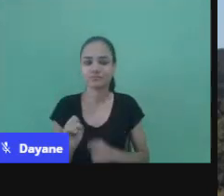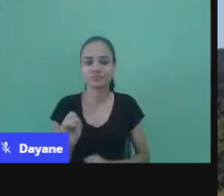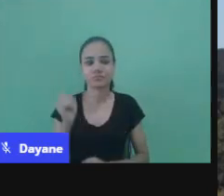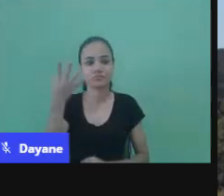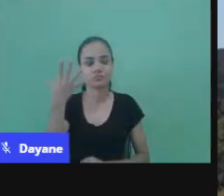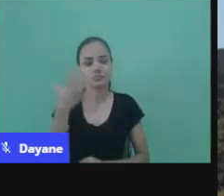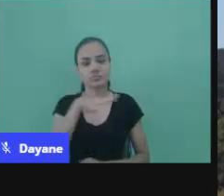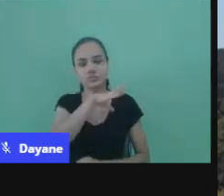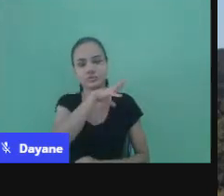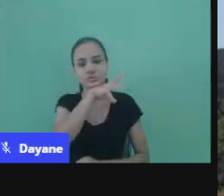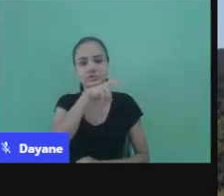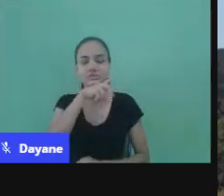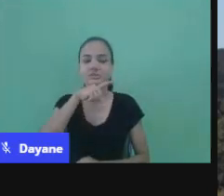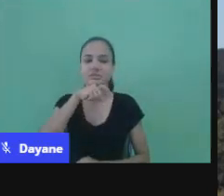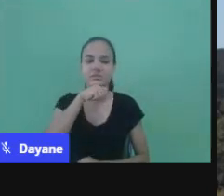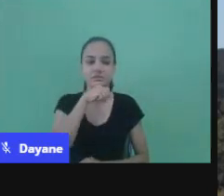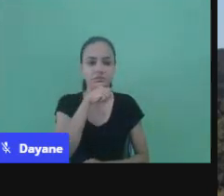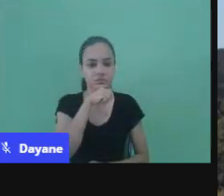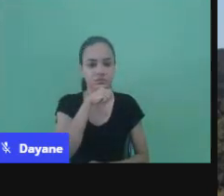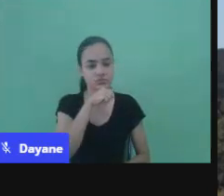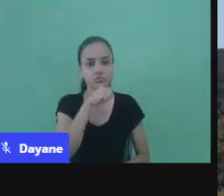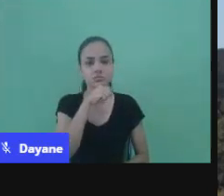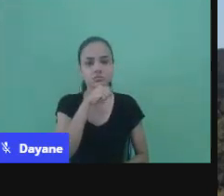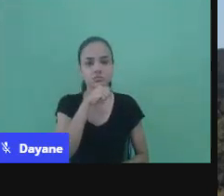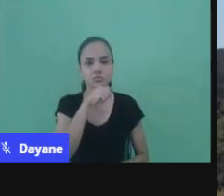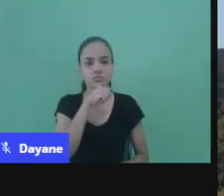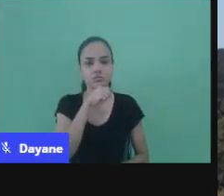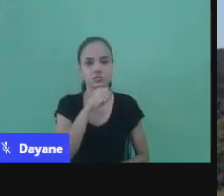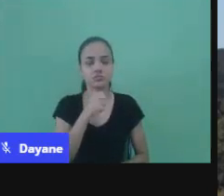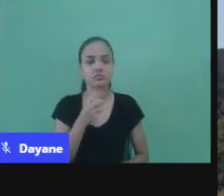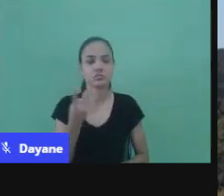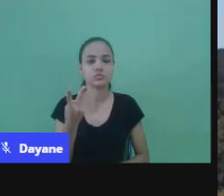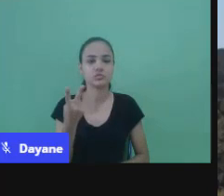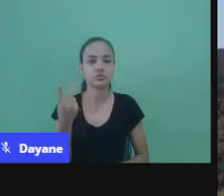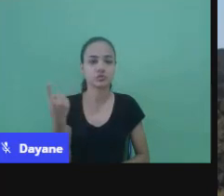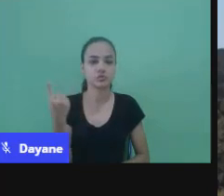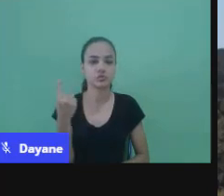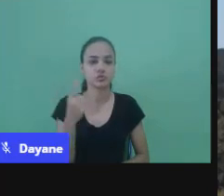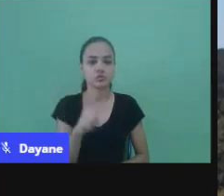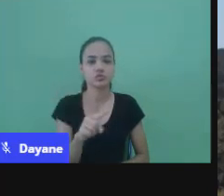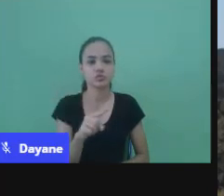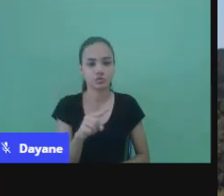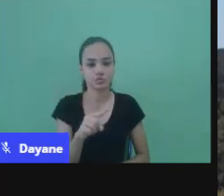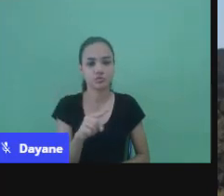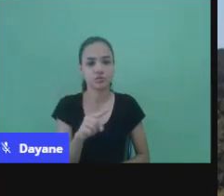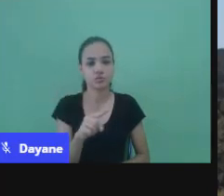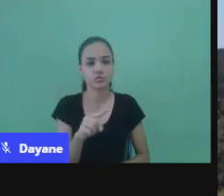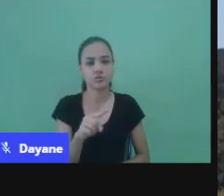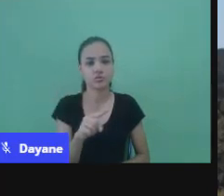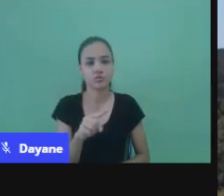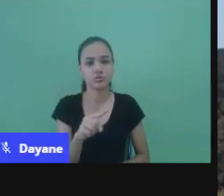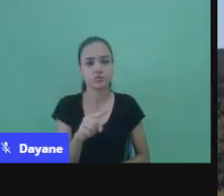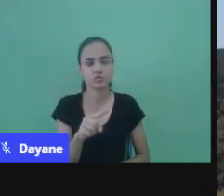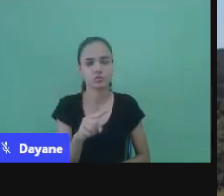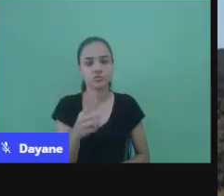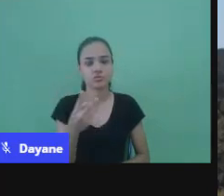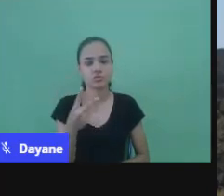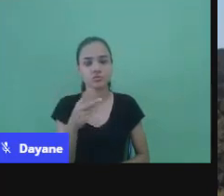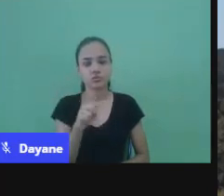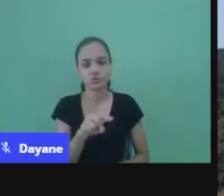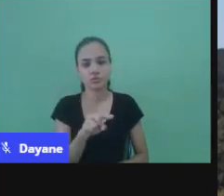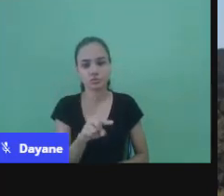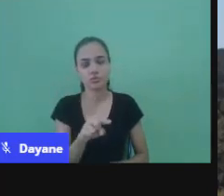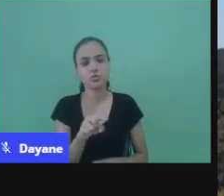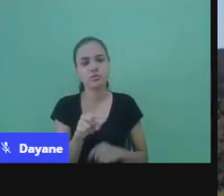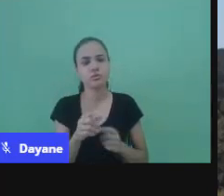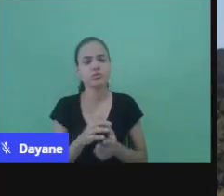morrendo. E a gente, então, desde 2017, estamos trabalhando para mitigar esses impactos e entender eles, né? Então, a gente fez